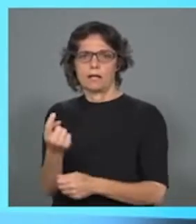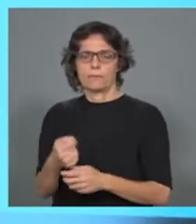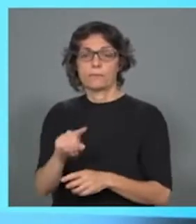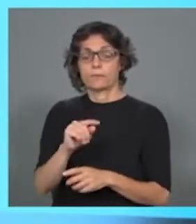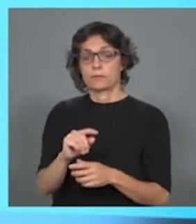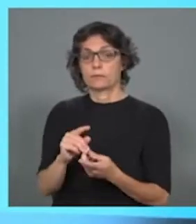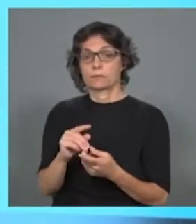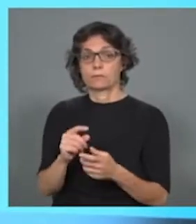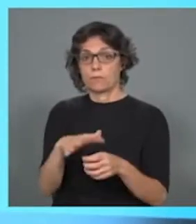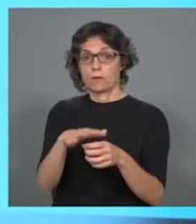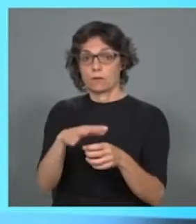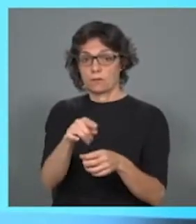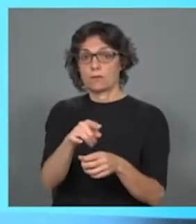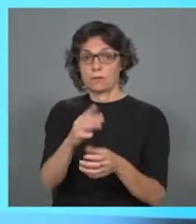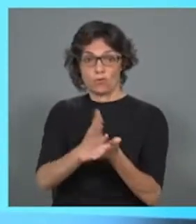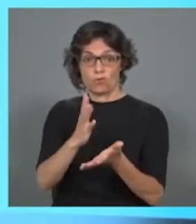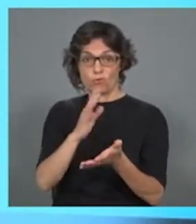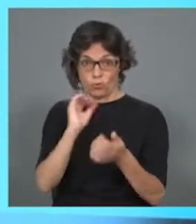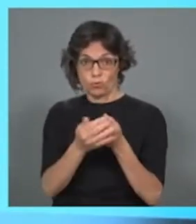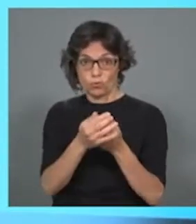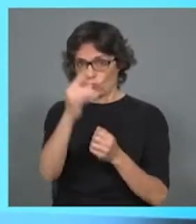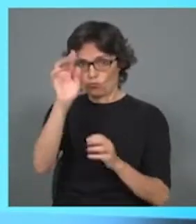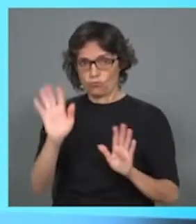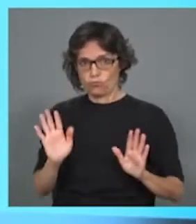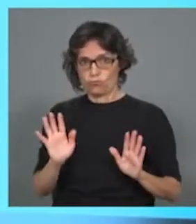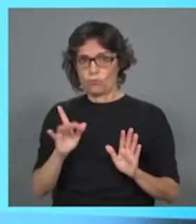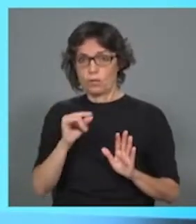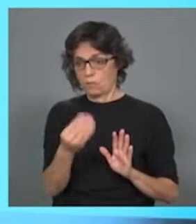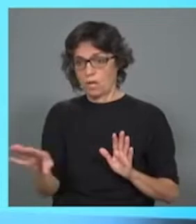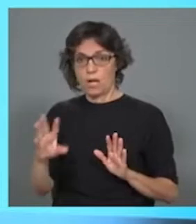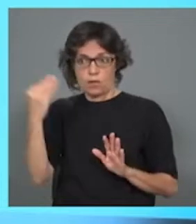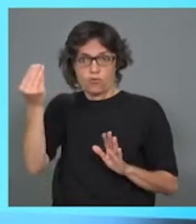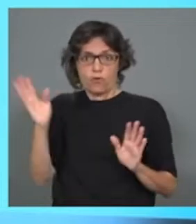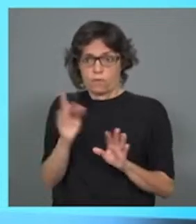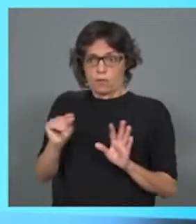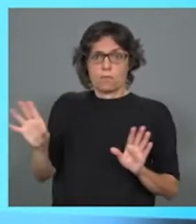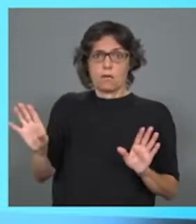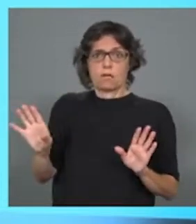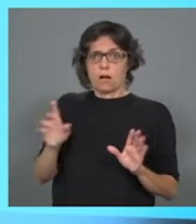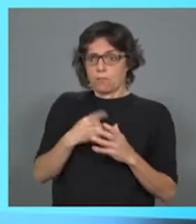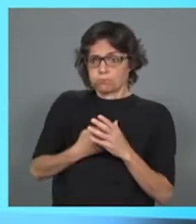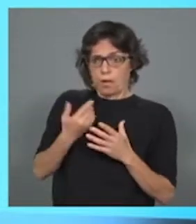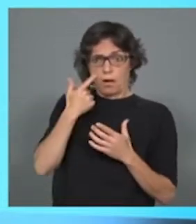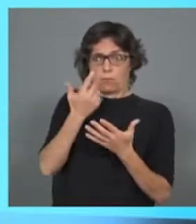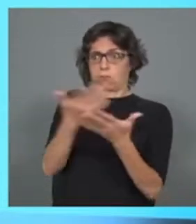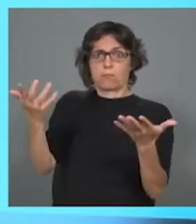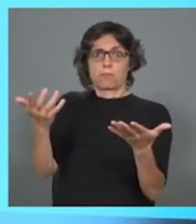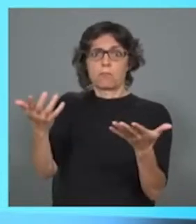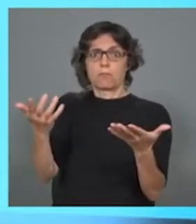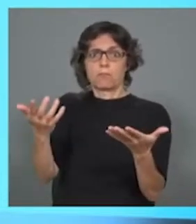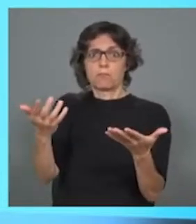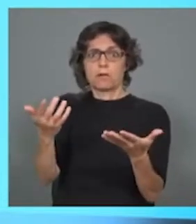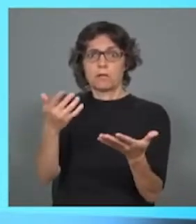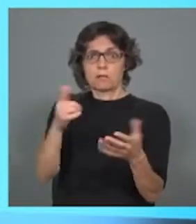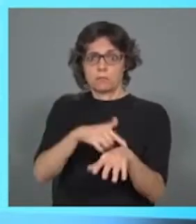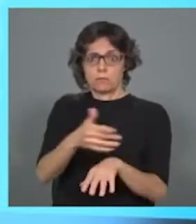esta situação não é só dos idosos, é também das crianças e jovens, aliás, que ficou muito visível neste